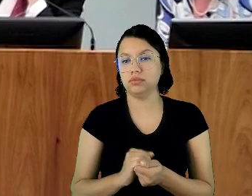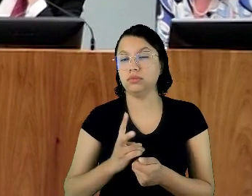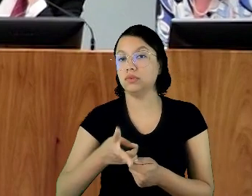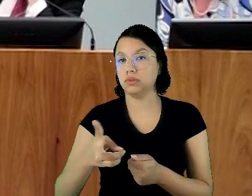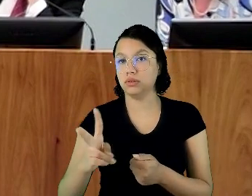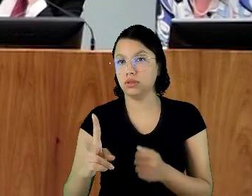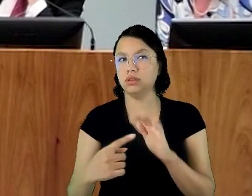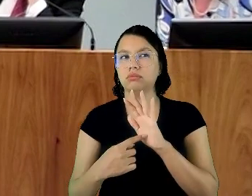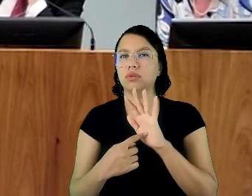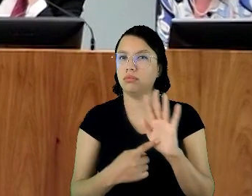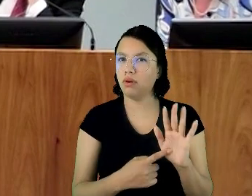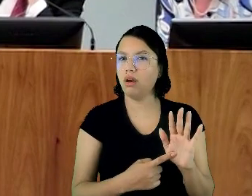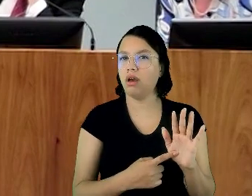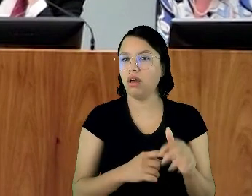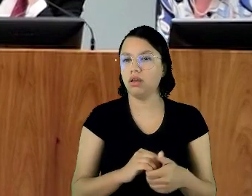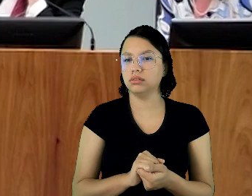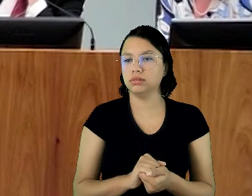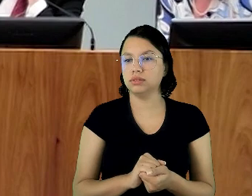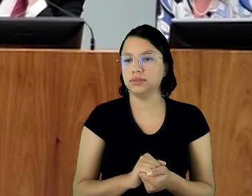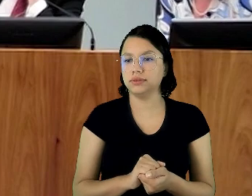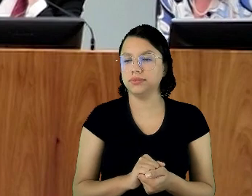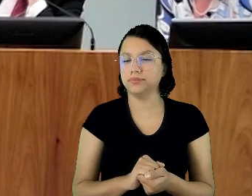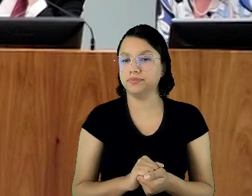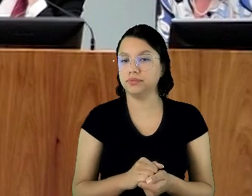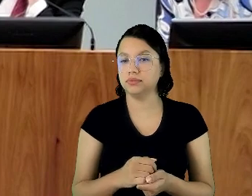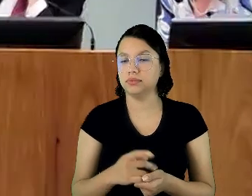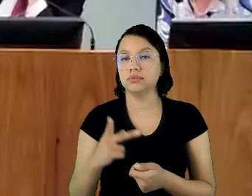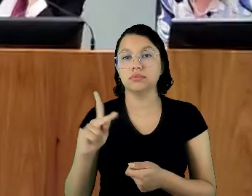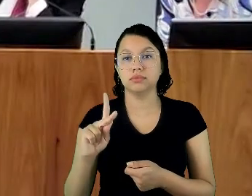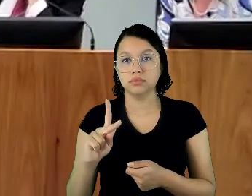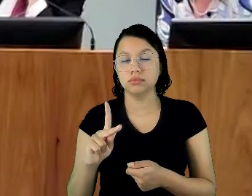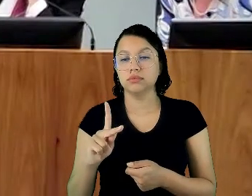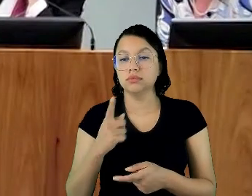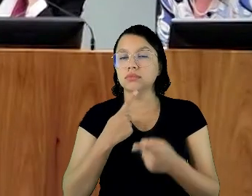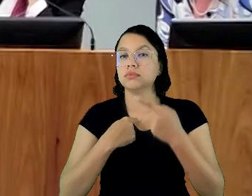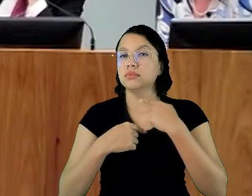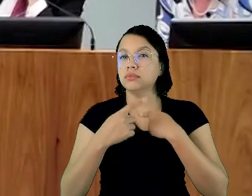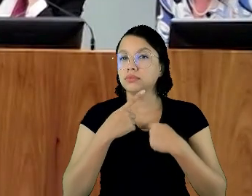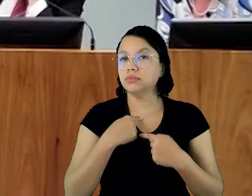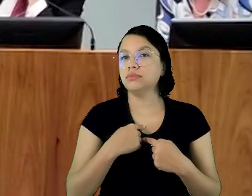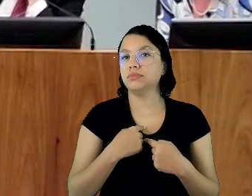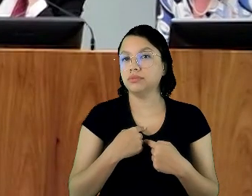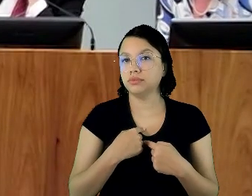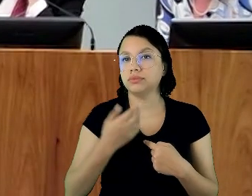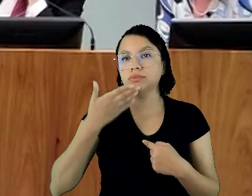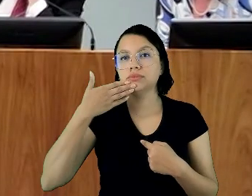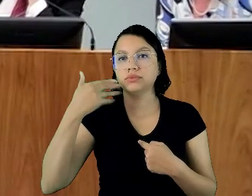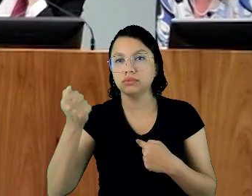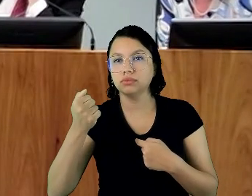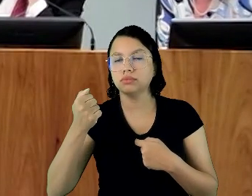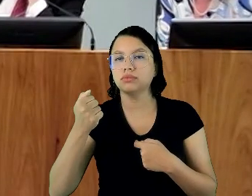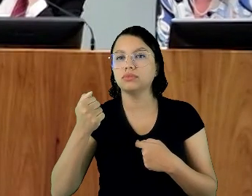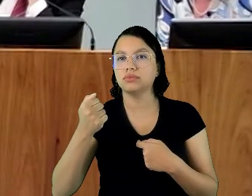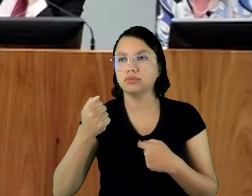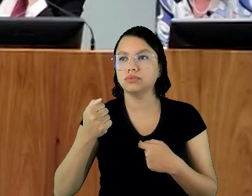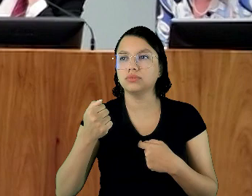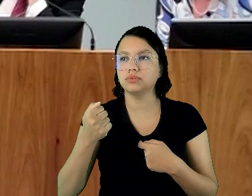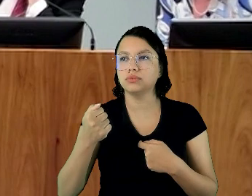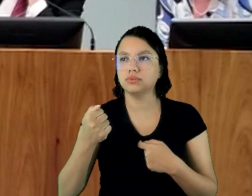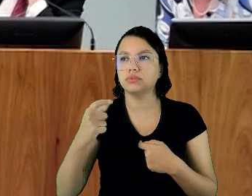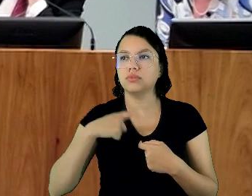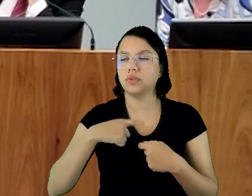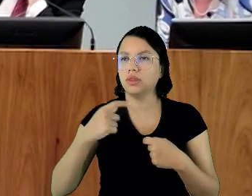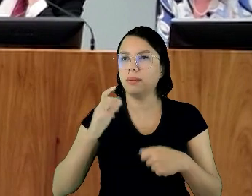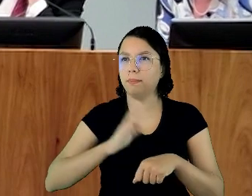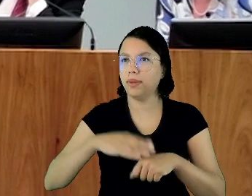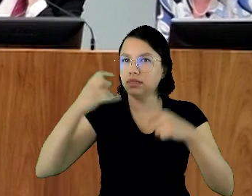essa intenção de aprimorar e esclarecer as questões que, com certeza, estão e